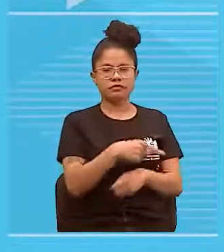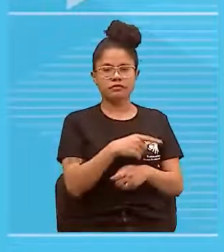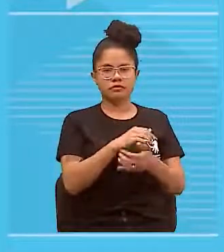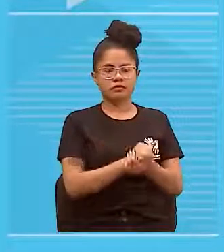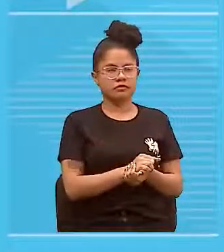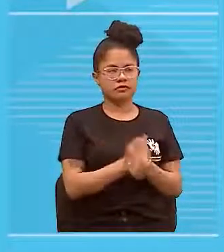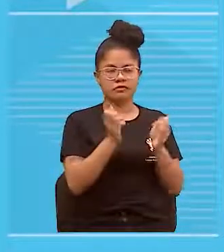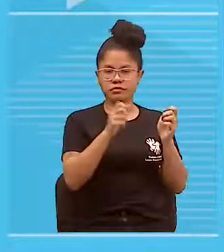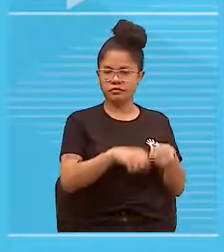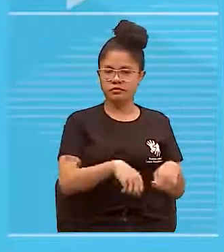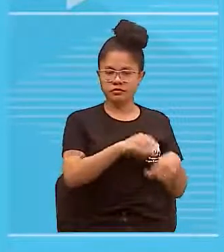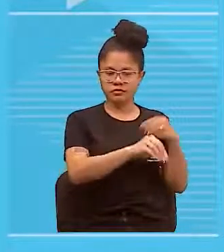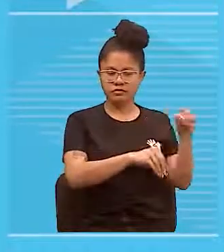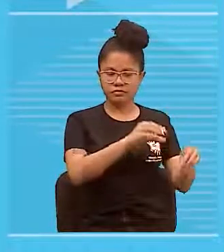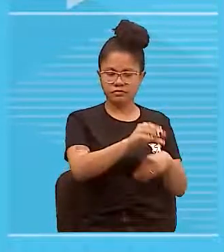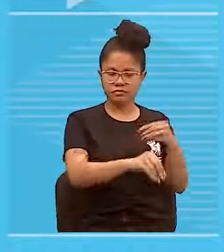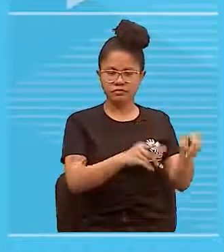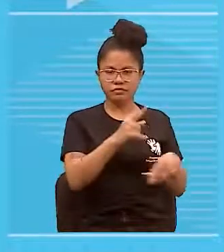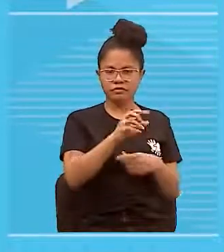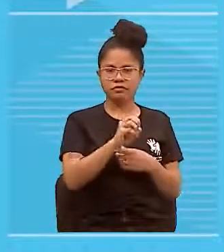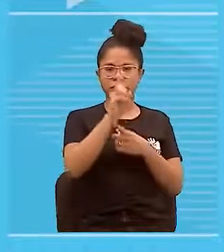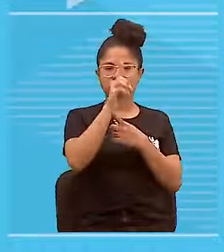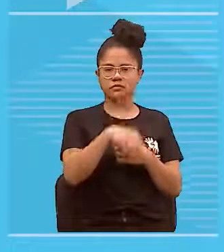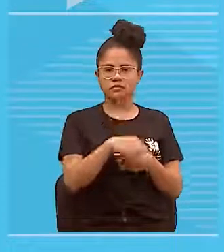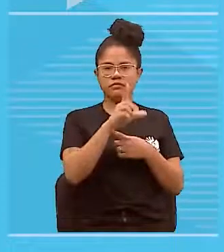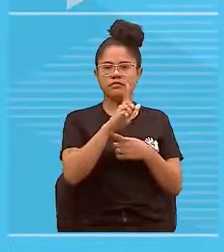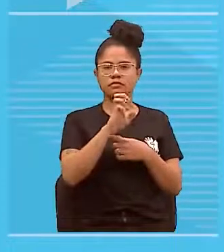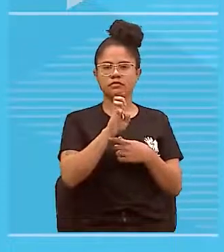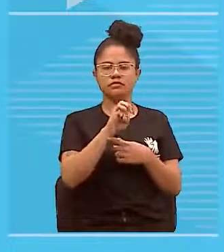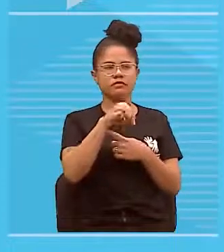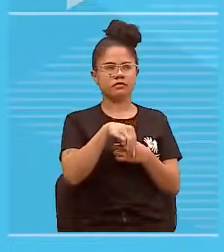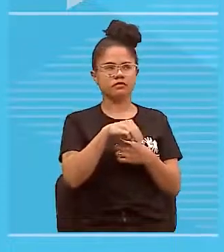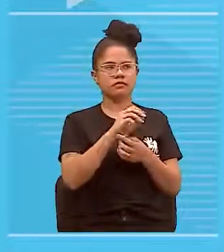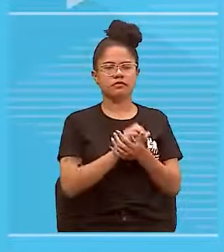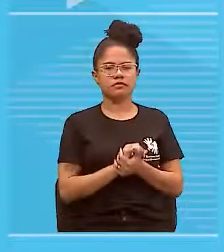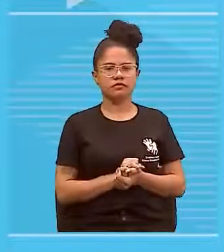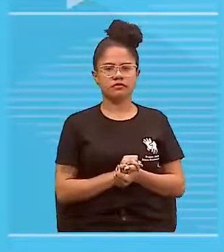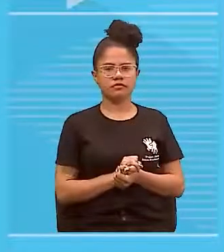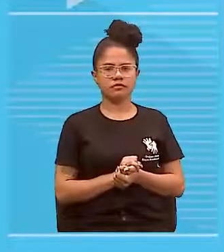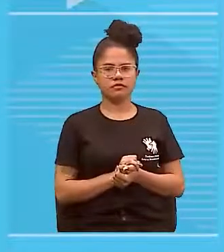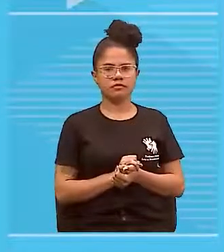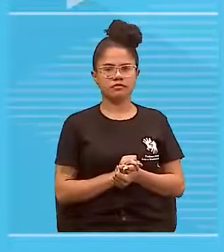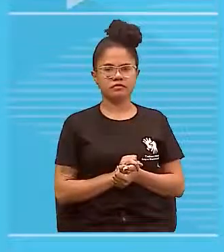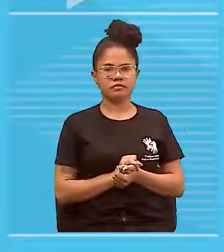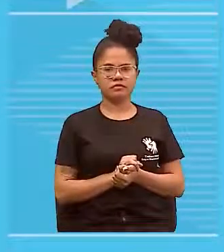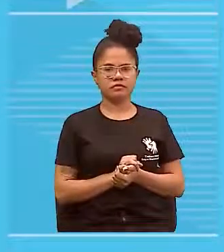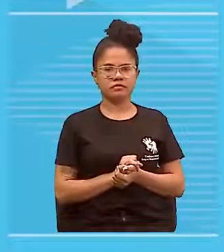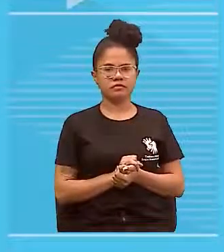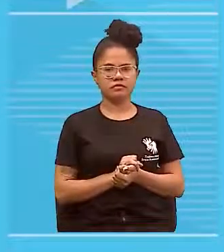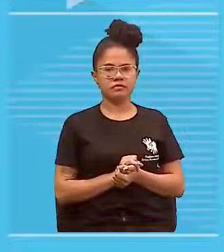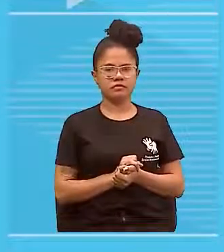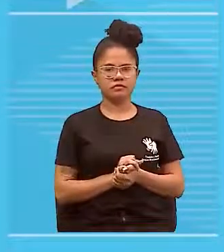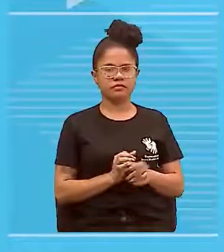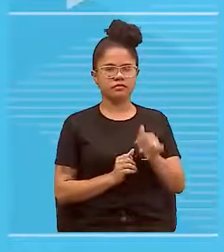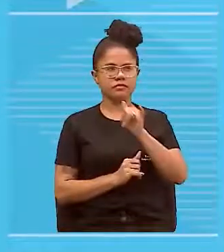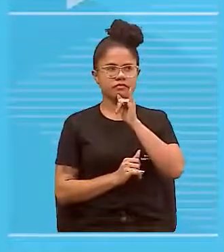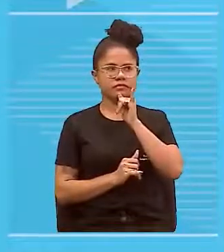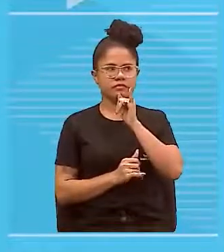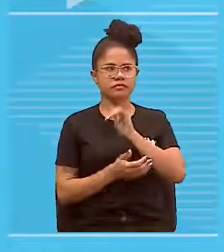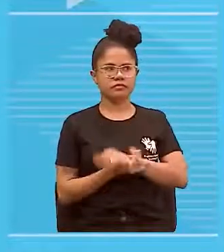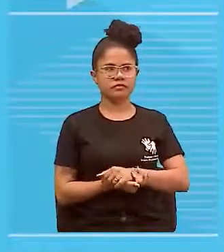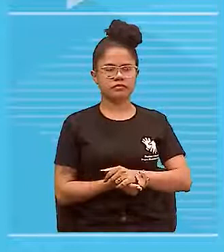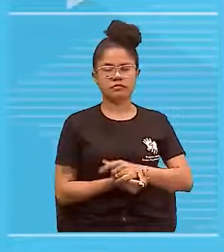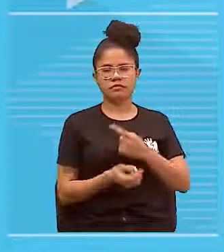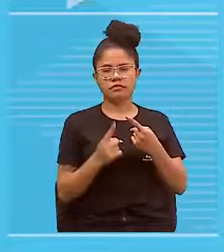ser descrito pelo papel desempenhado pelo organismo no ecossistema, né? O modo de vida único